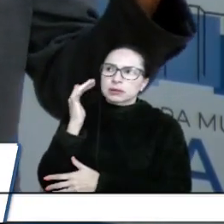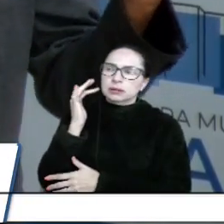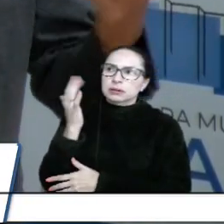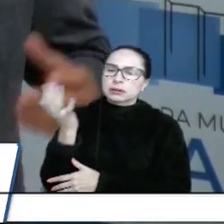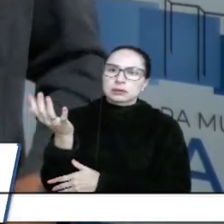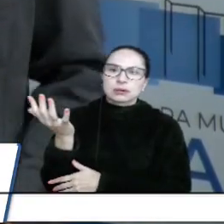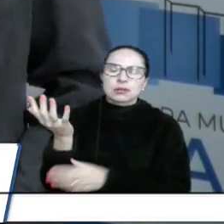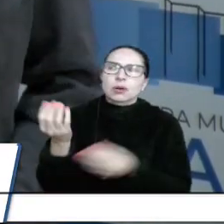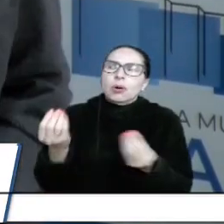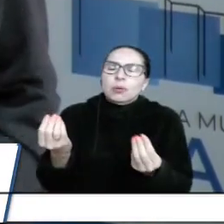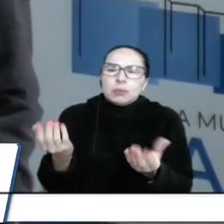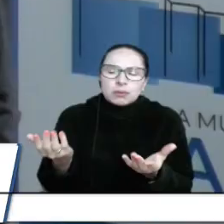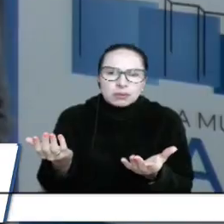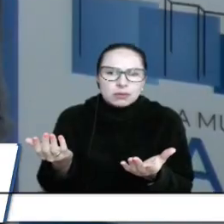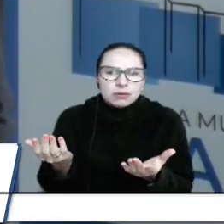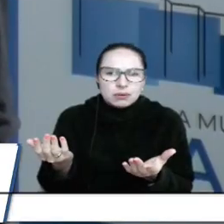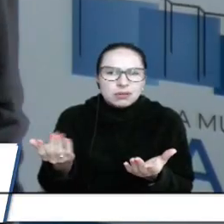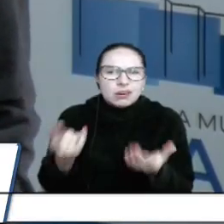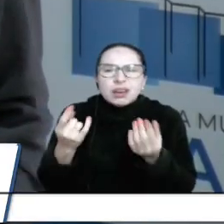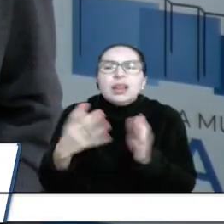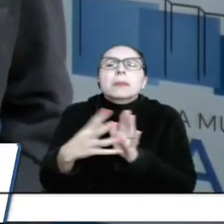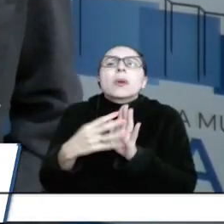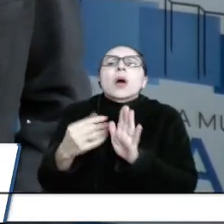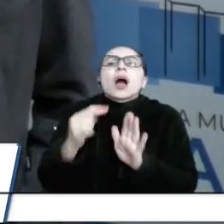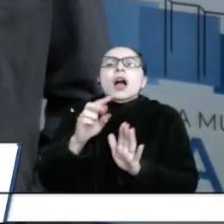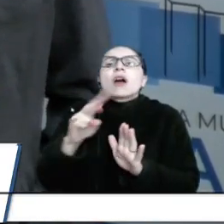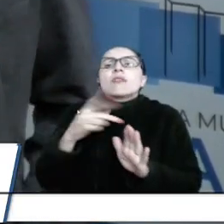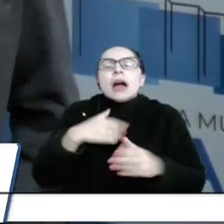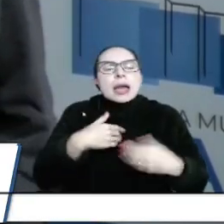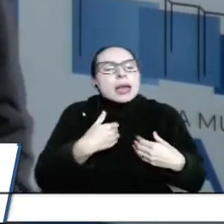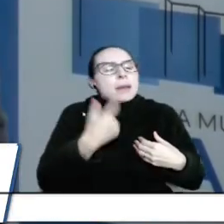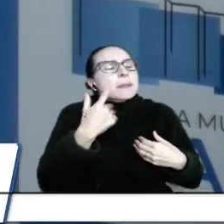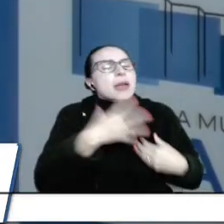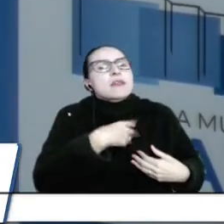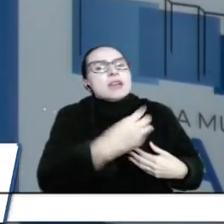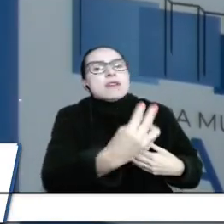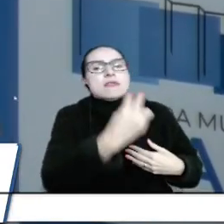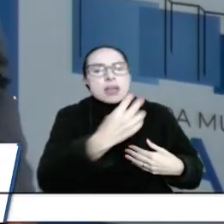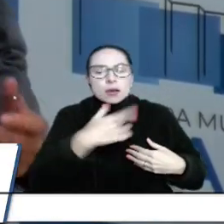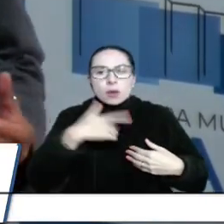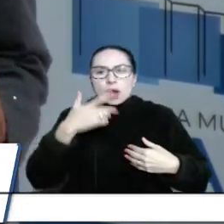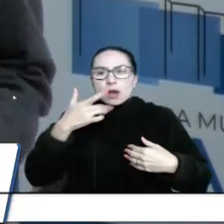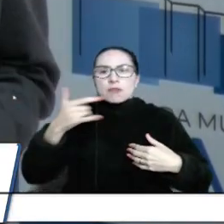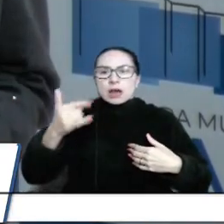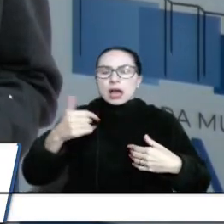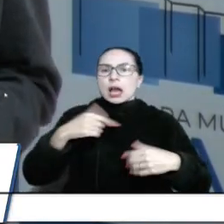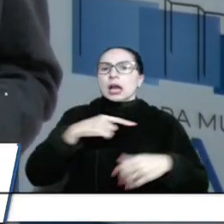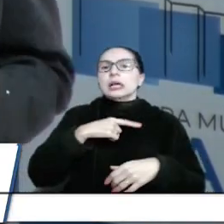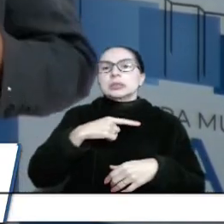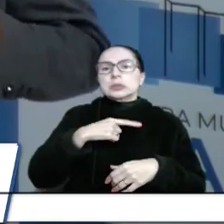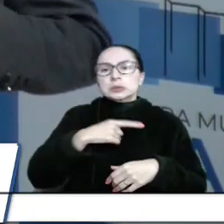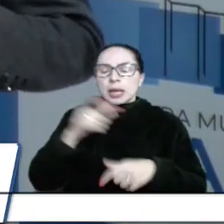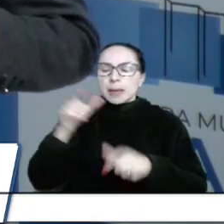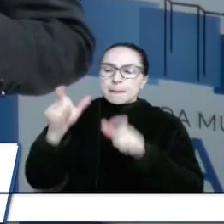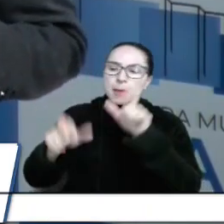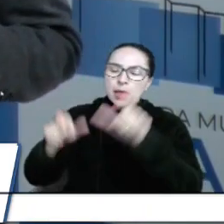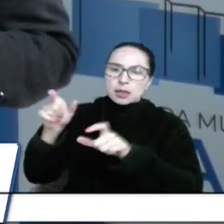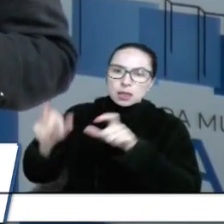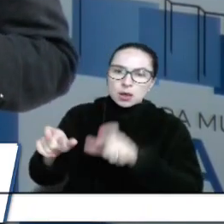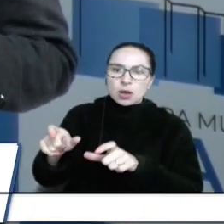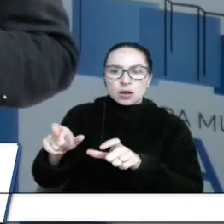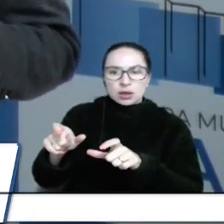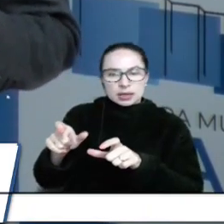peraí, que exemplo que eu vou dar para minha filha? Que hora que eu falo, eu tenho pessoas que